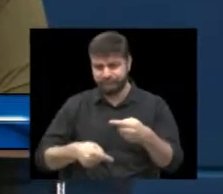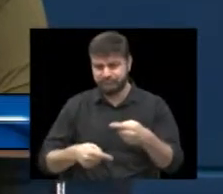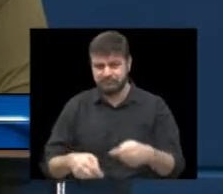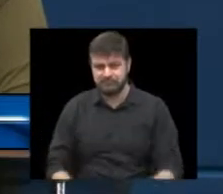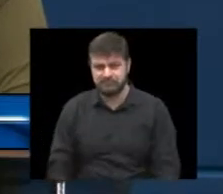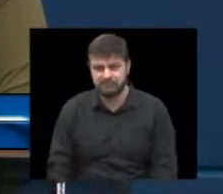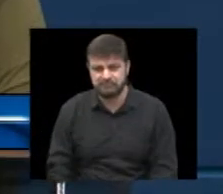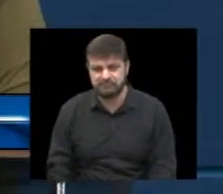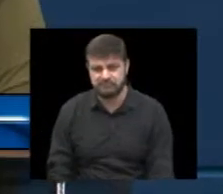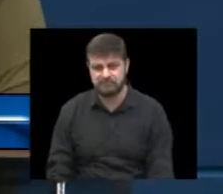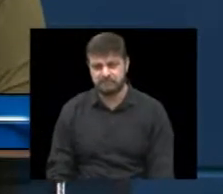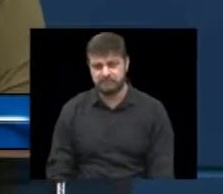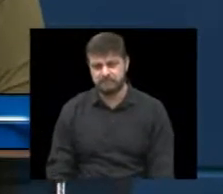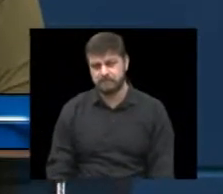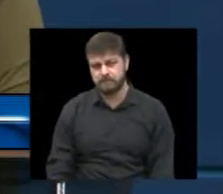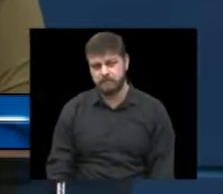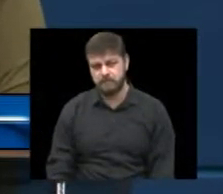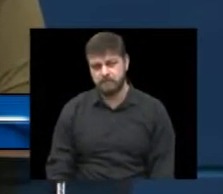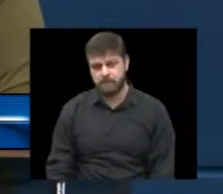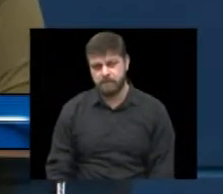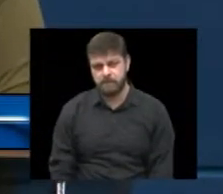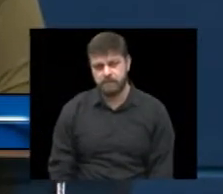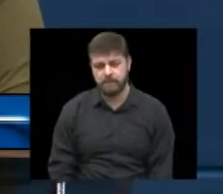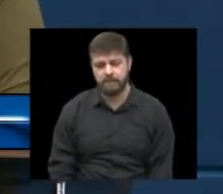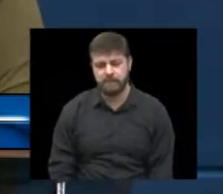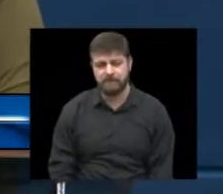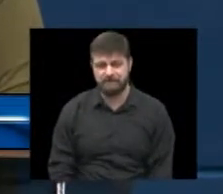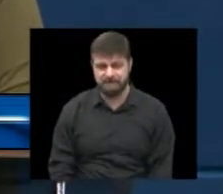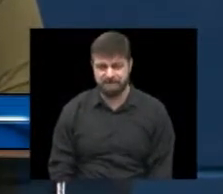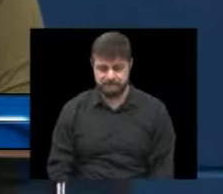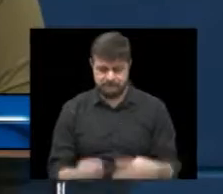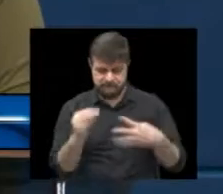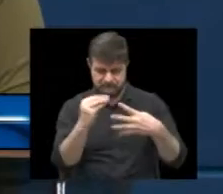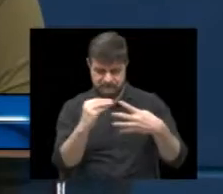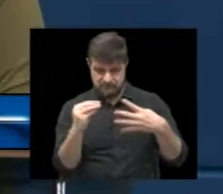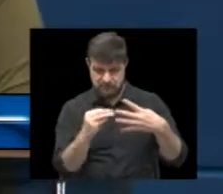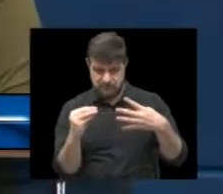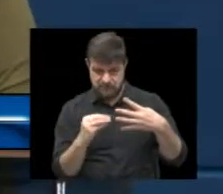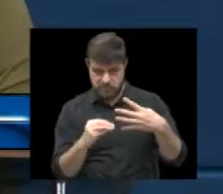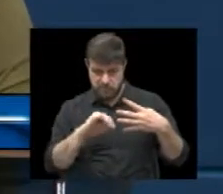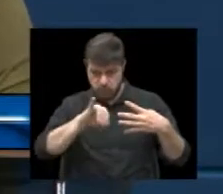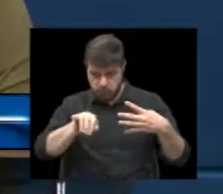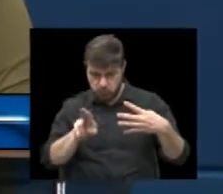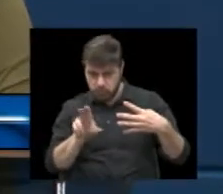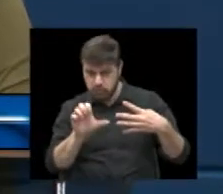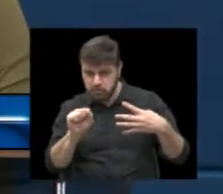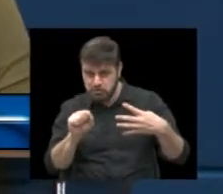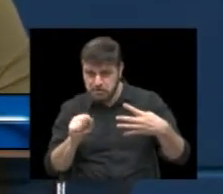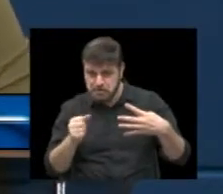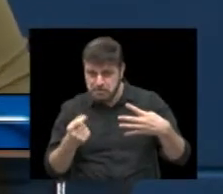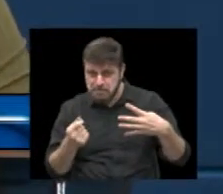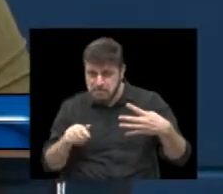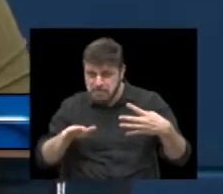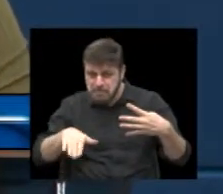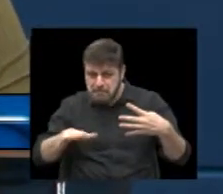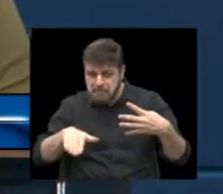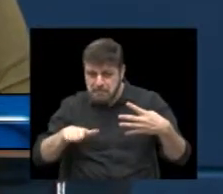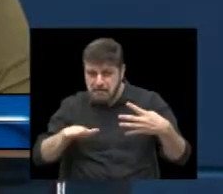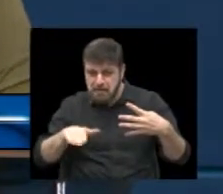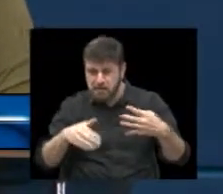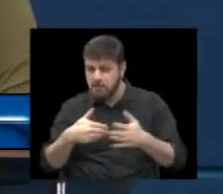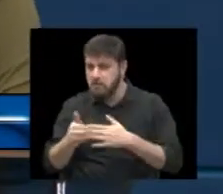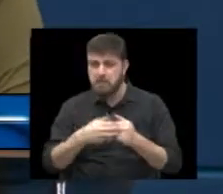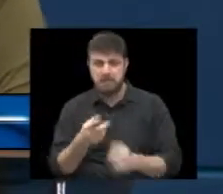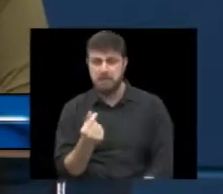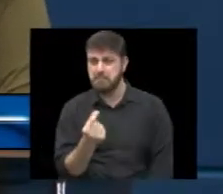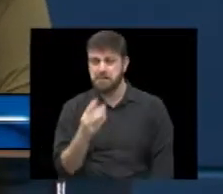as dívidas mais baixos do que os cobrados por diversos bancos e da repetição praticamente anual de programas do